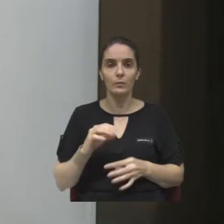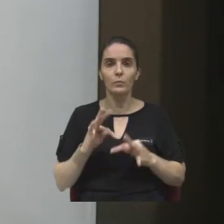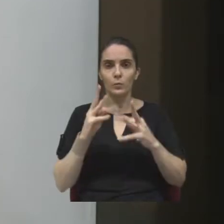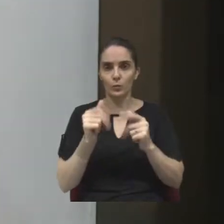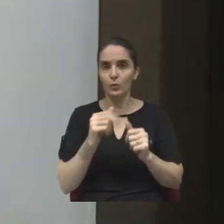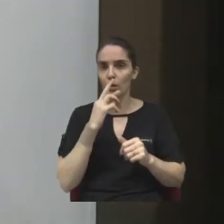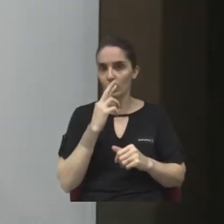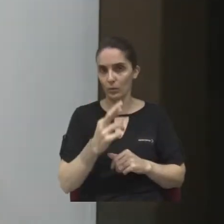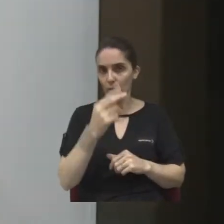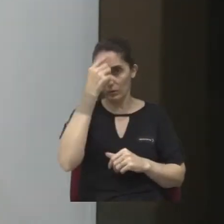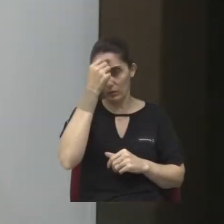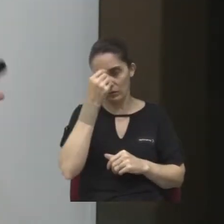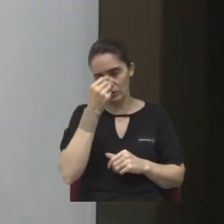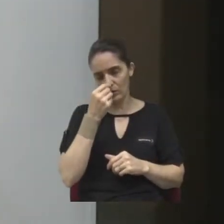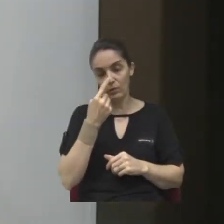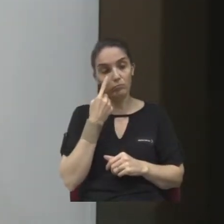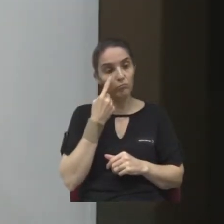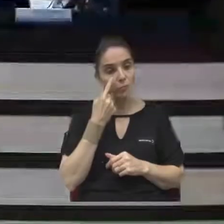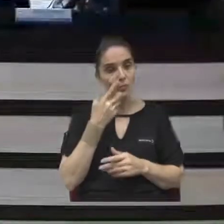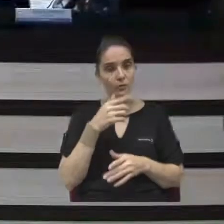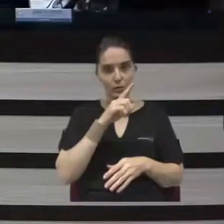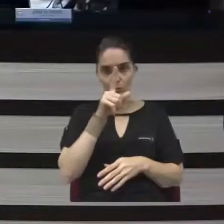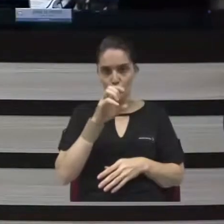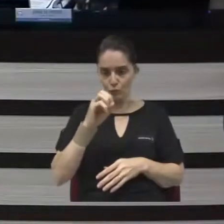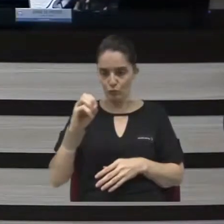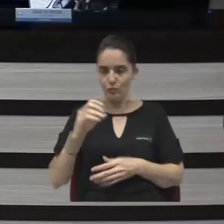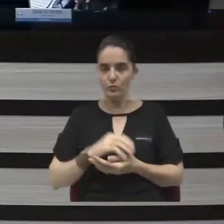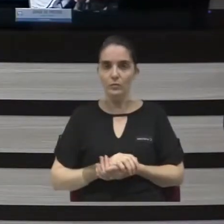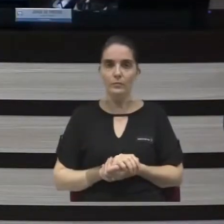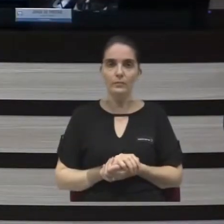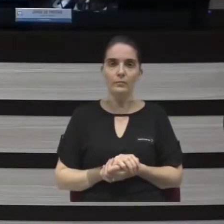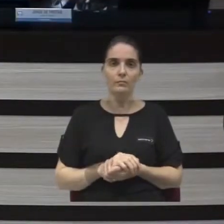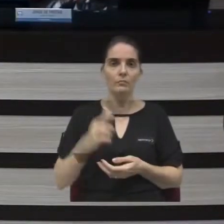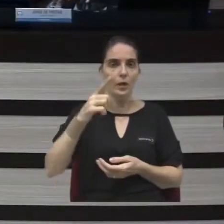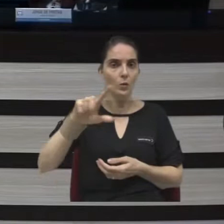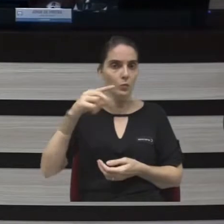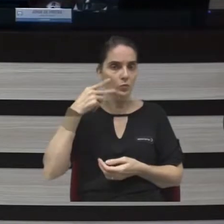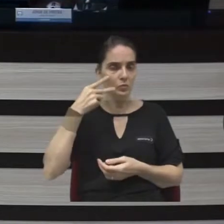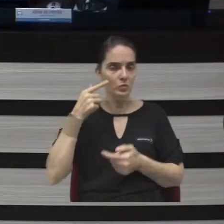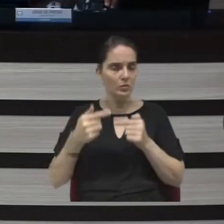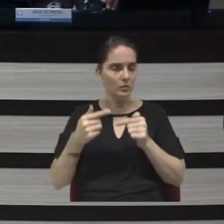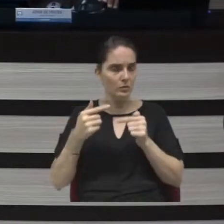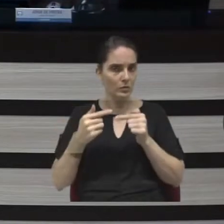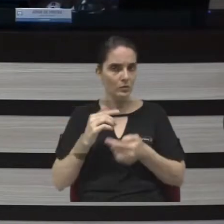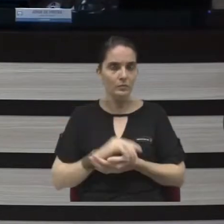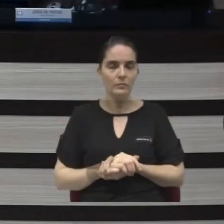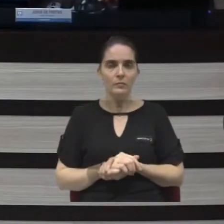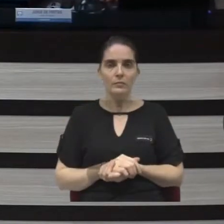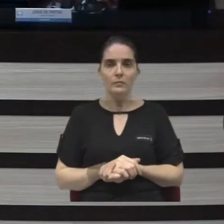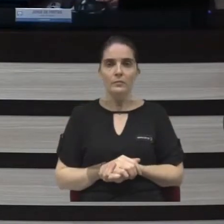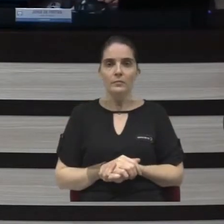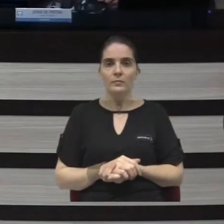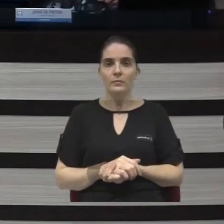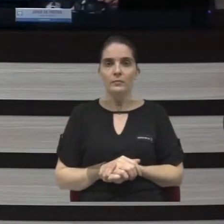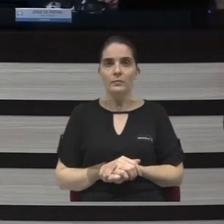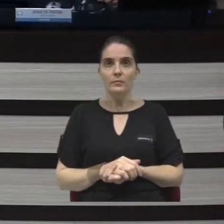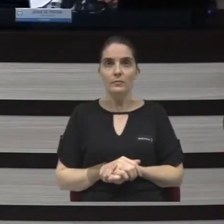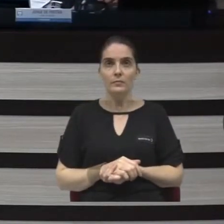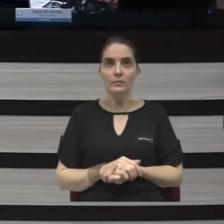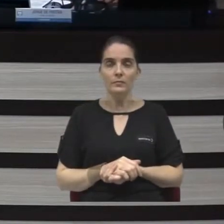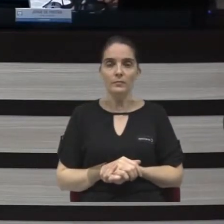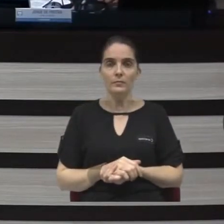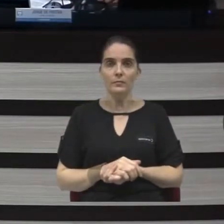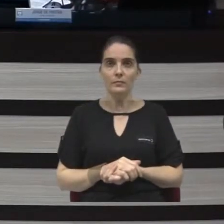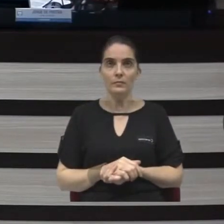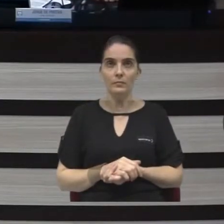Muito obrigada, senhor presidente. Mais algum vereador deseja discutir o requerimento? Eu desejo, senhor presidente. Para discutir o